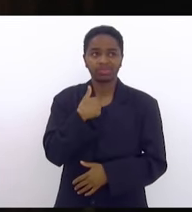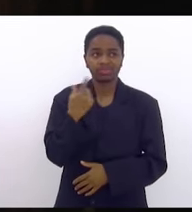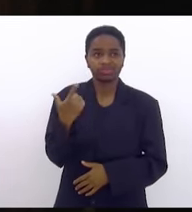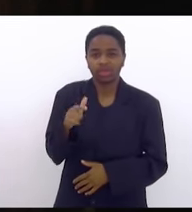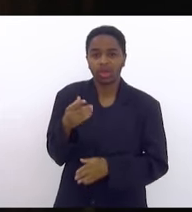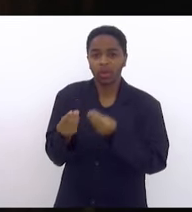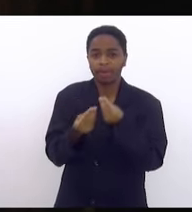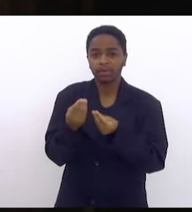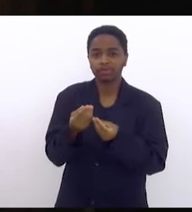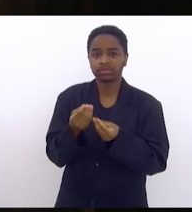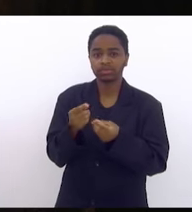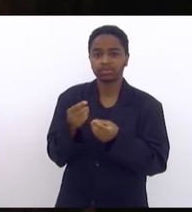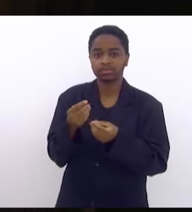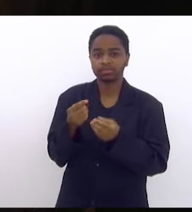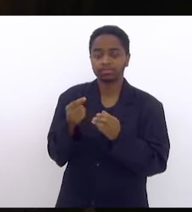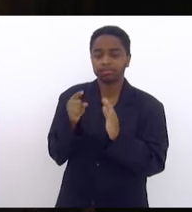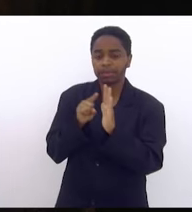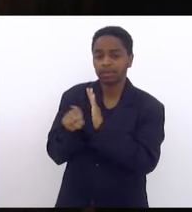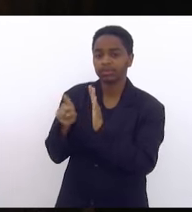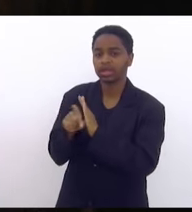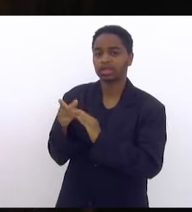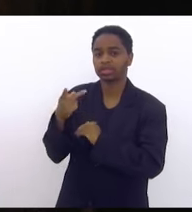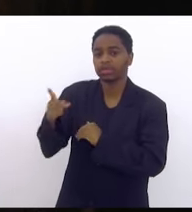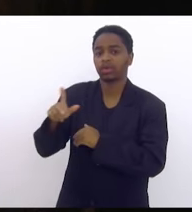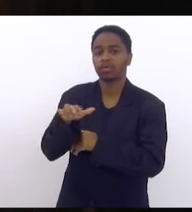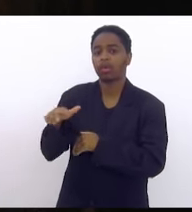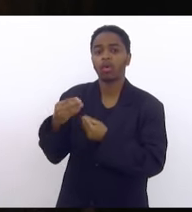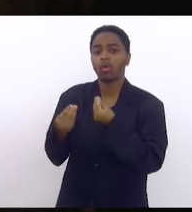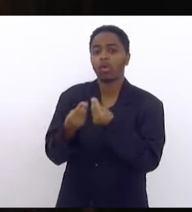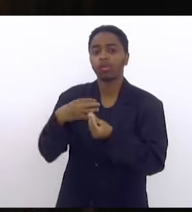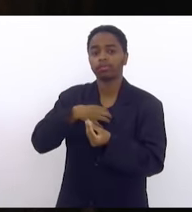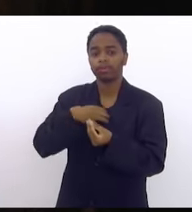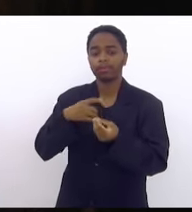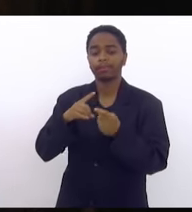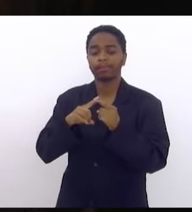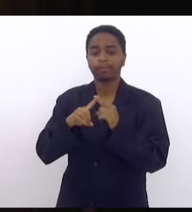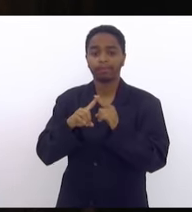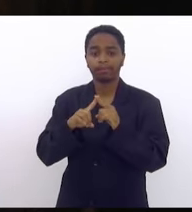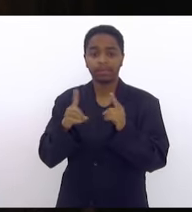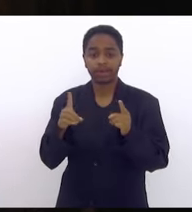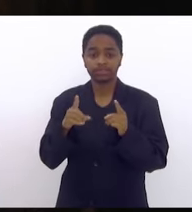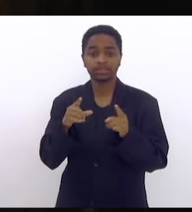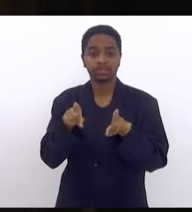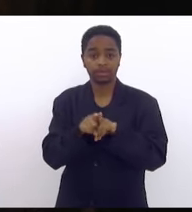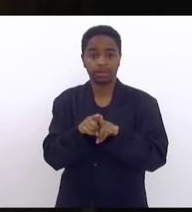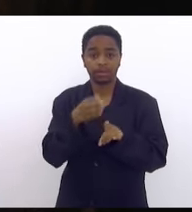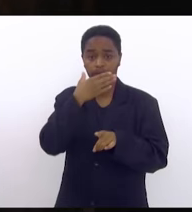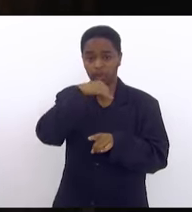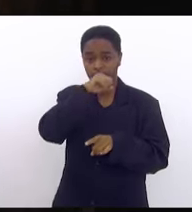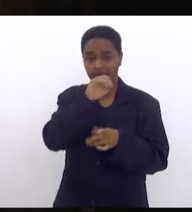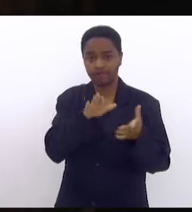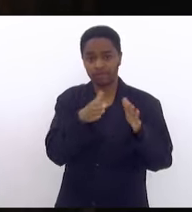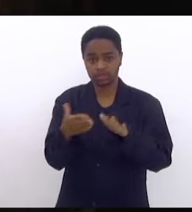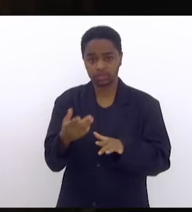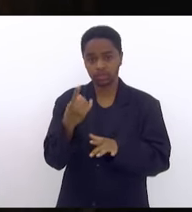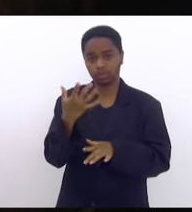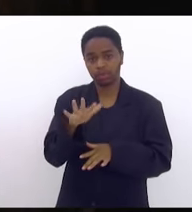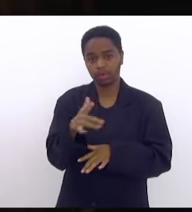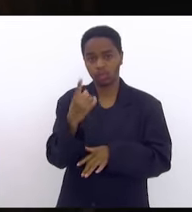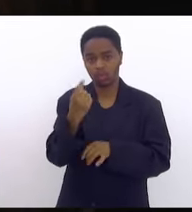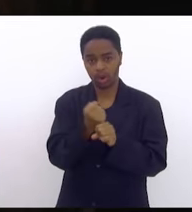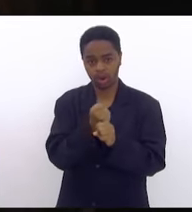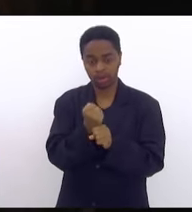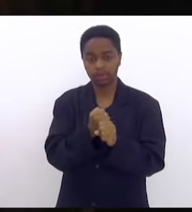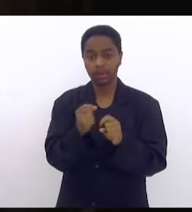perguntava como eu estava. Então, isso me dava força para continuar. E perdi o meu pai, agora, recentemente, há 1 ano e pouco, mas eu